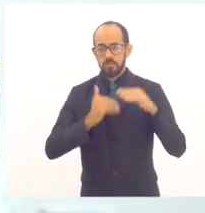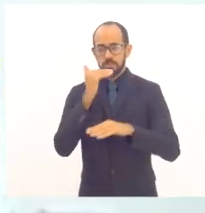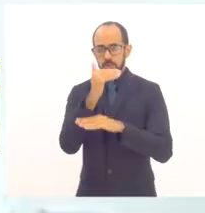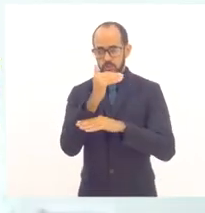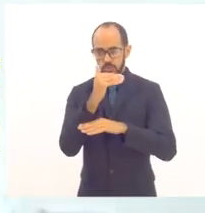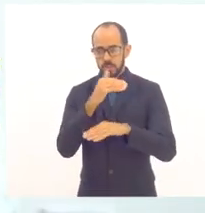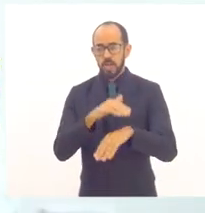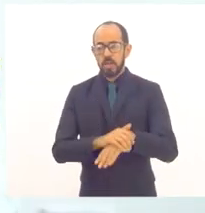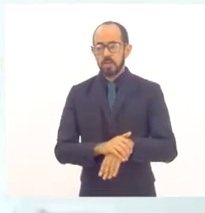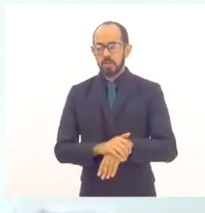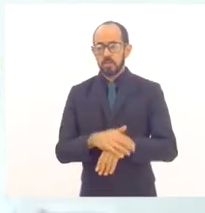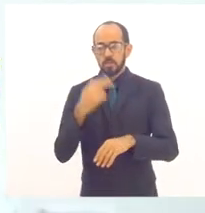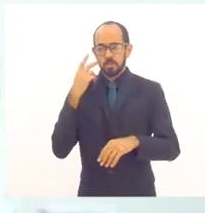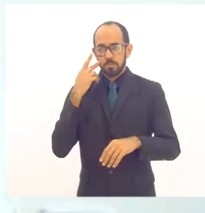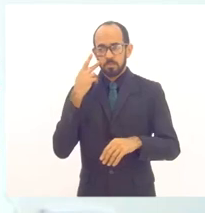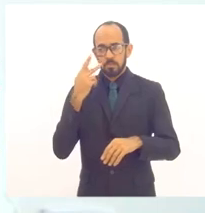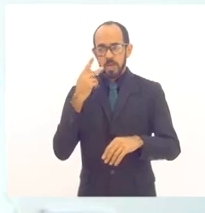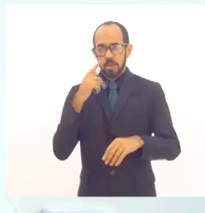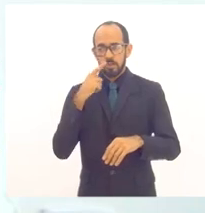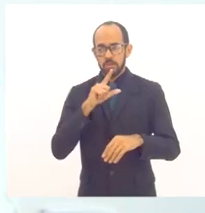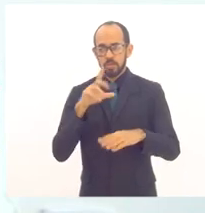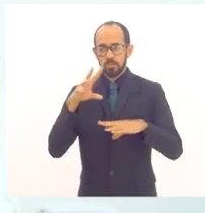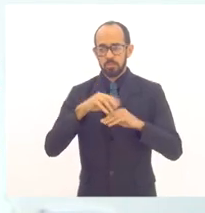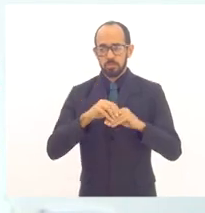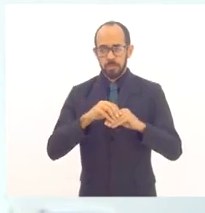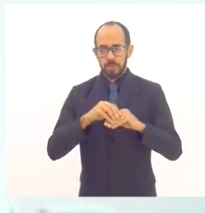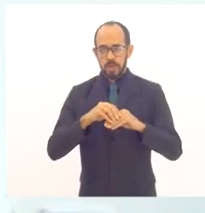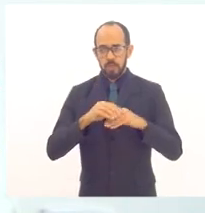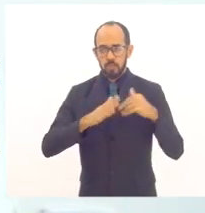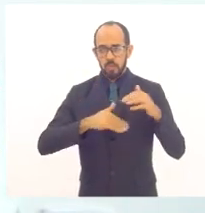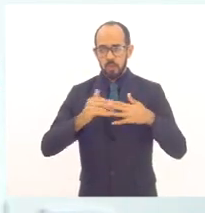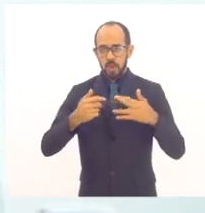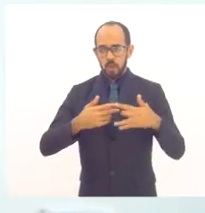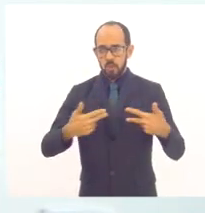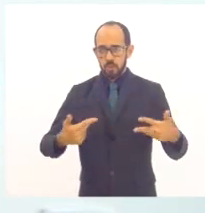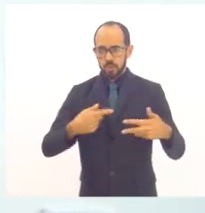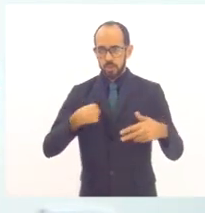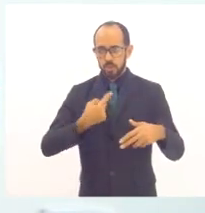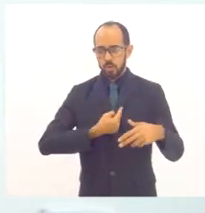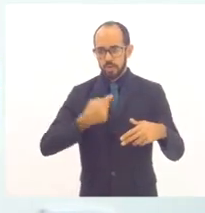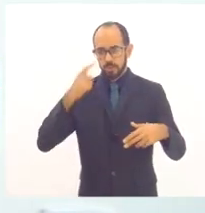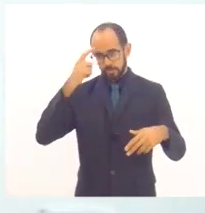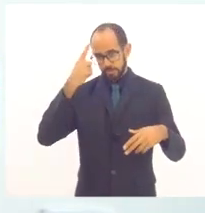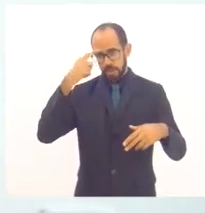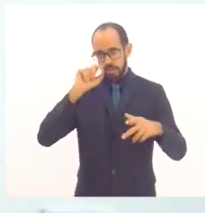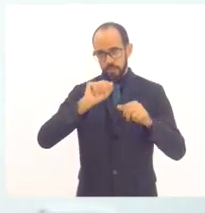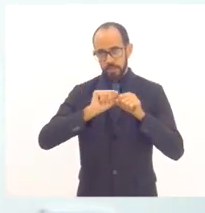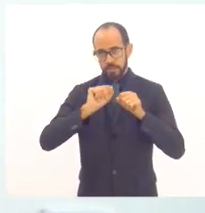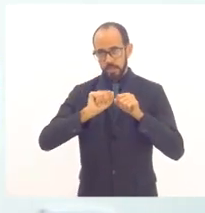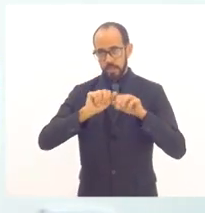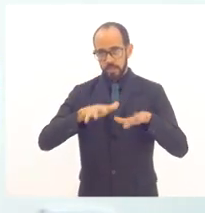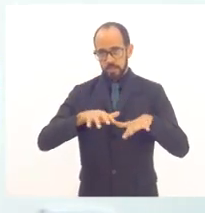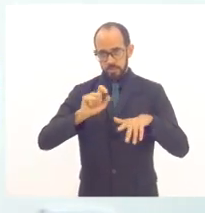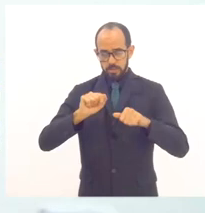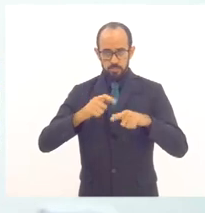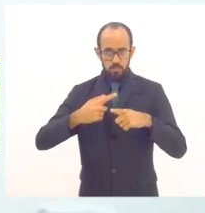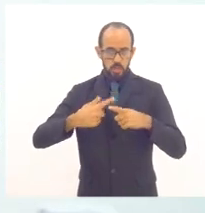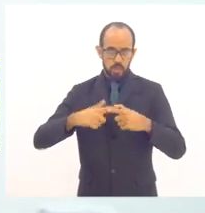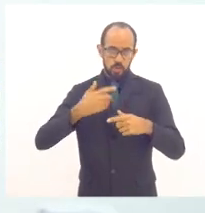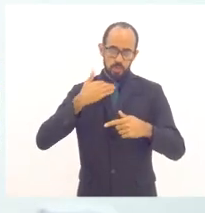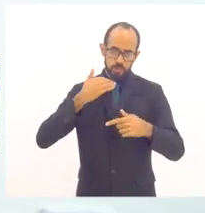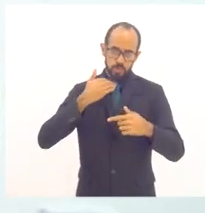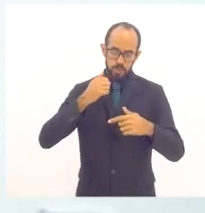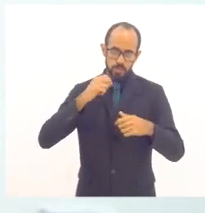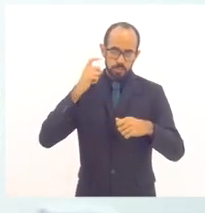majoritário para acrescentar ou modificar alguma coisa, a nossa ideia é fazer as modificações, porque não tem sentido as pessoas virem de